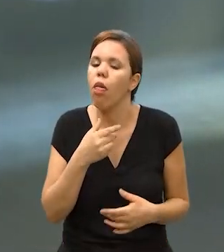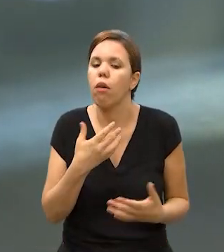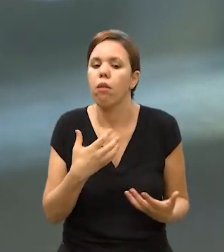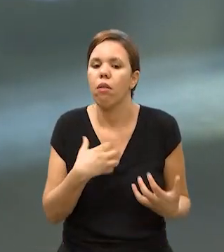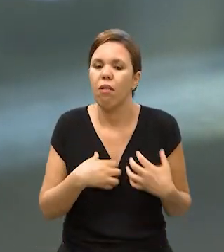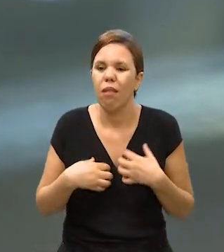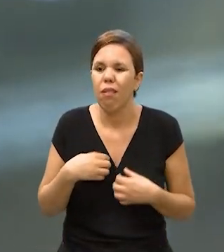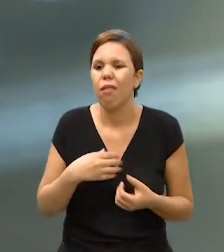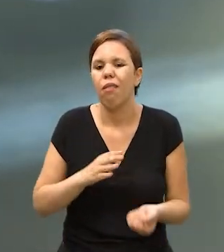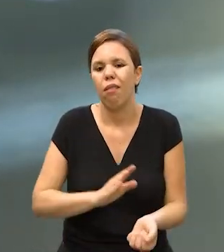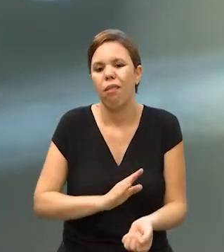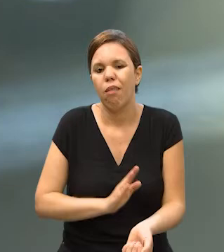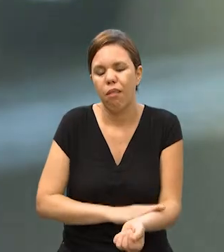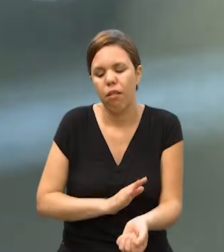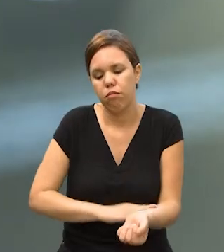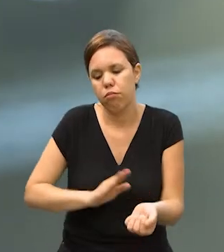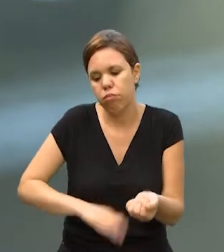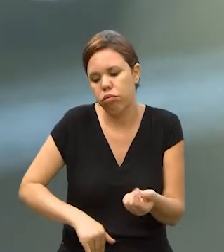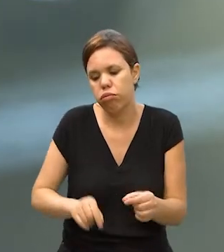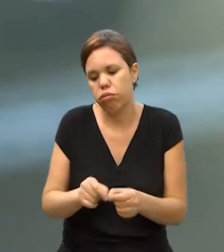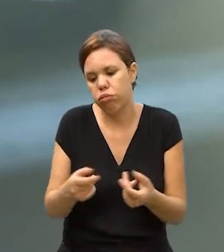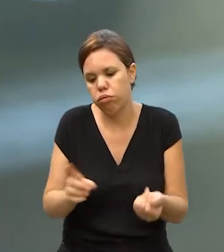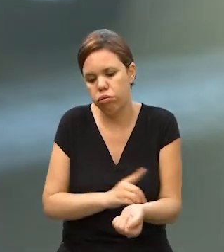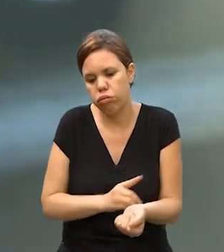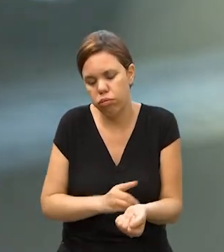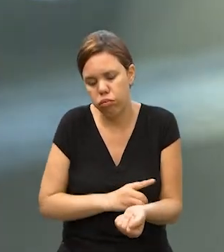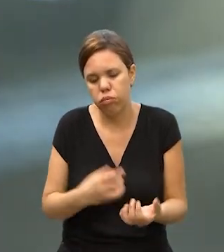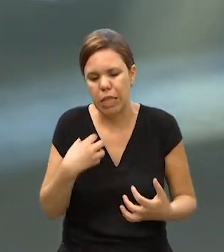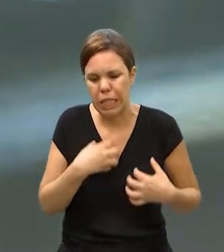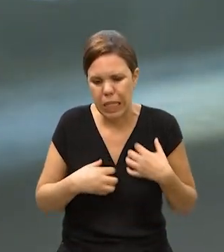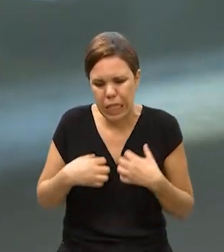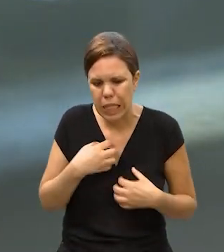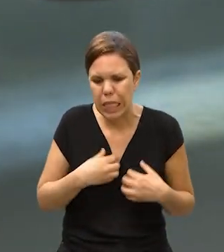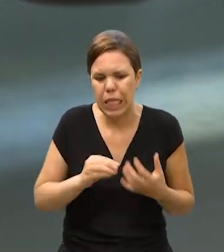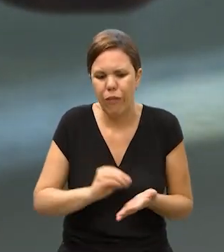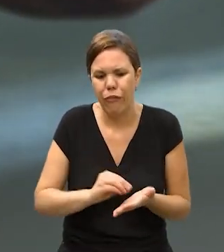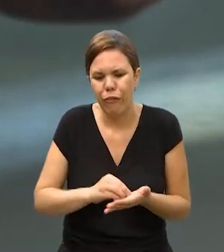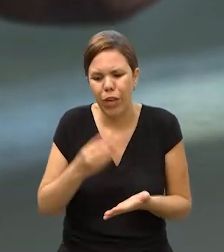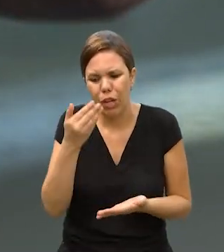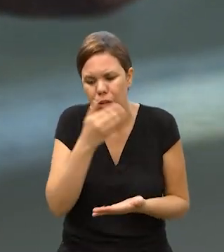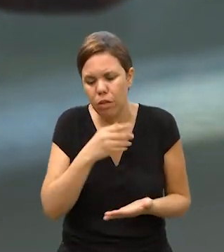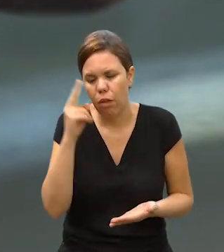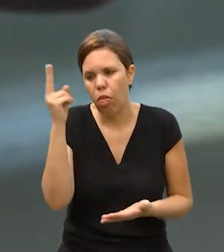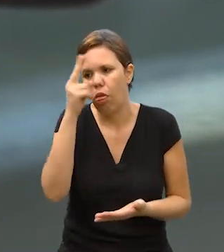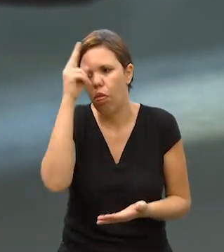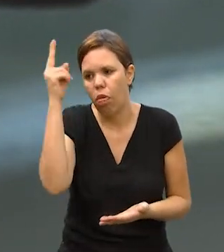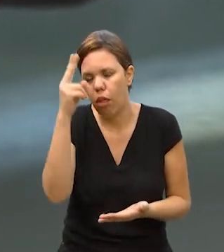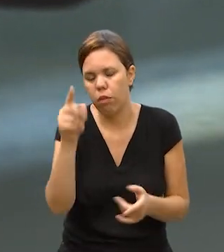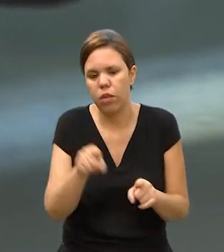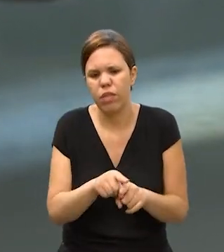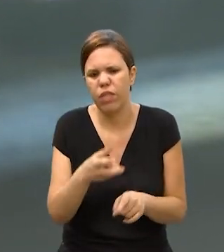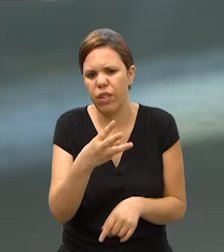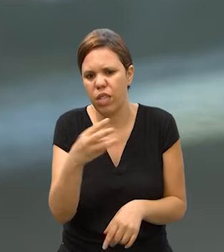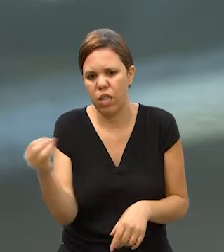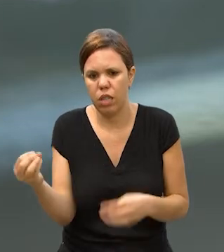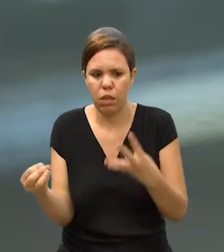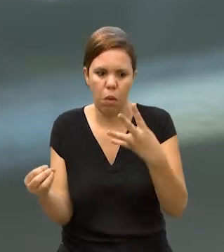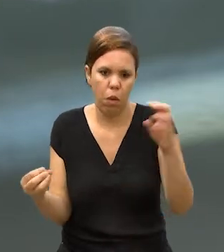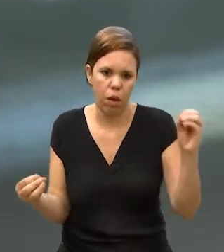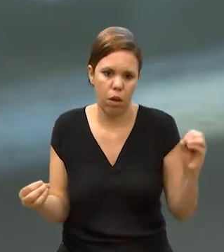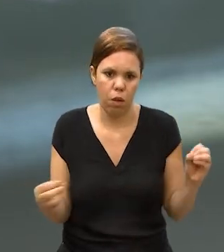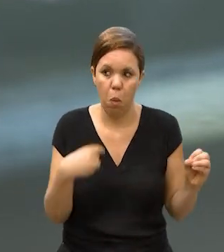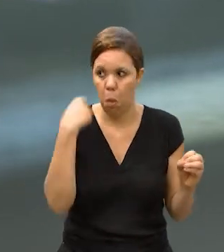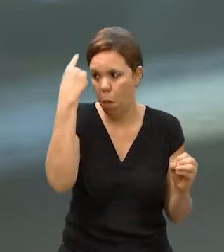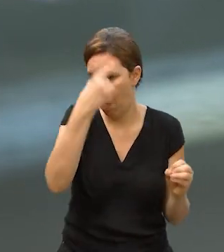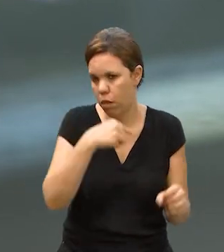uma hiperglicemia, uma hipoglicemia na espera, né? Porque muitas vezes você vai realizar o exame e você fica 30, 40